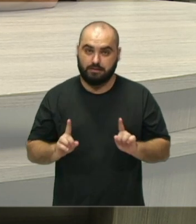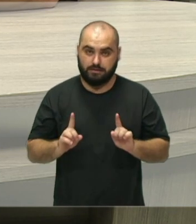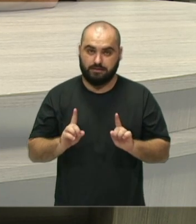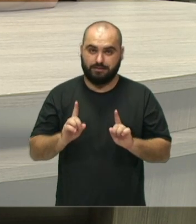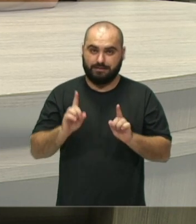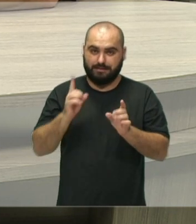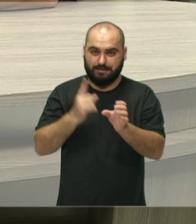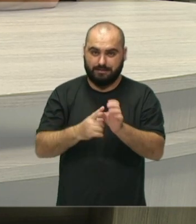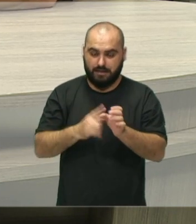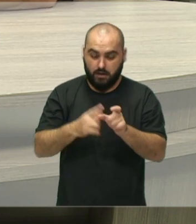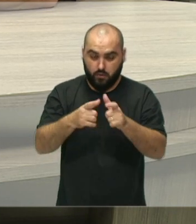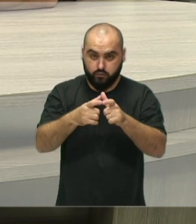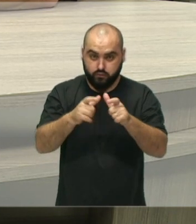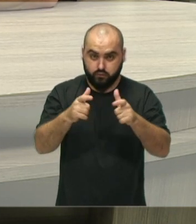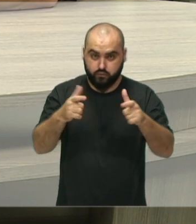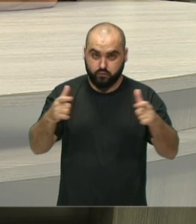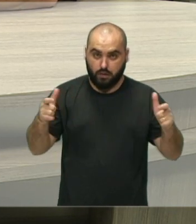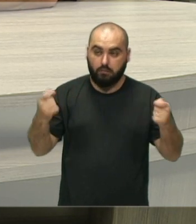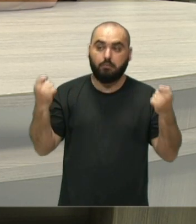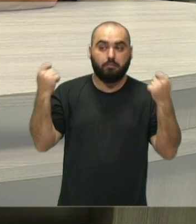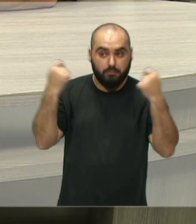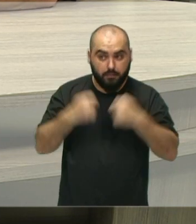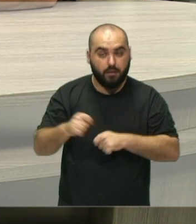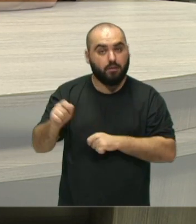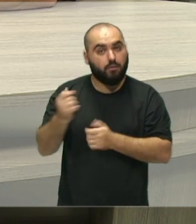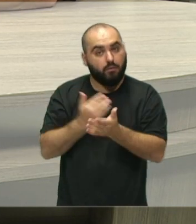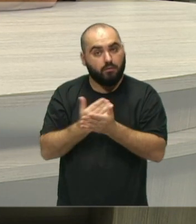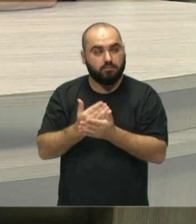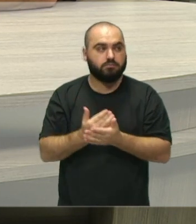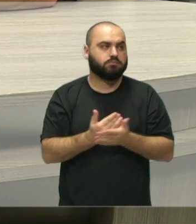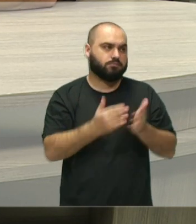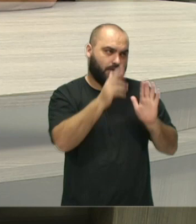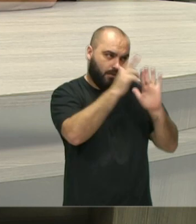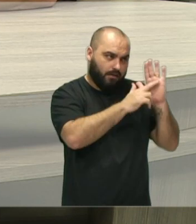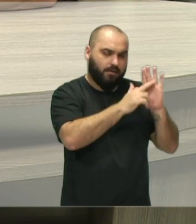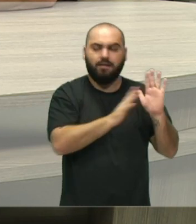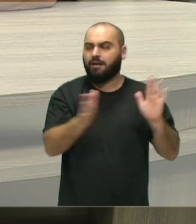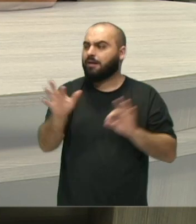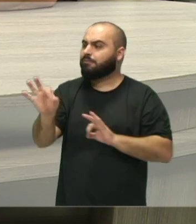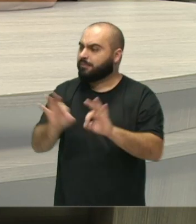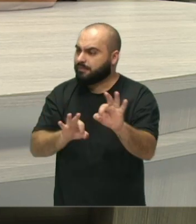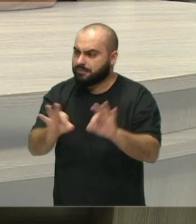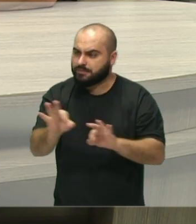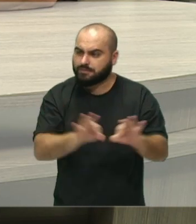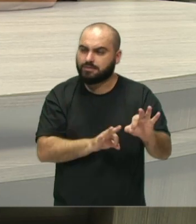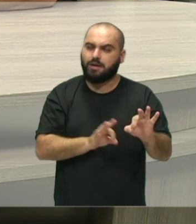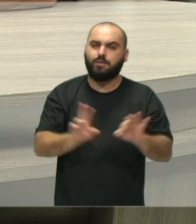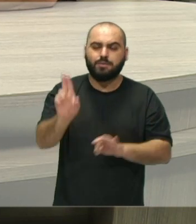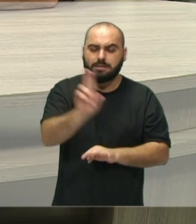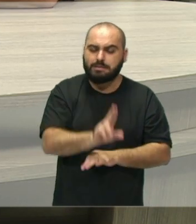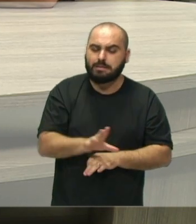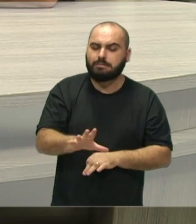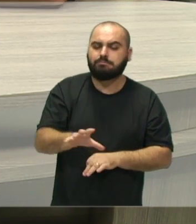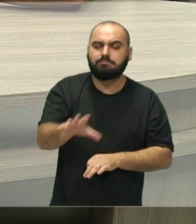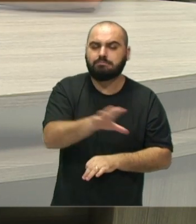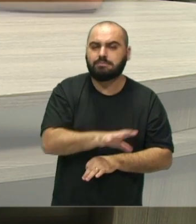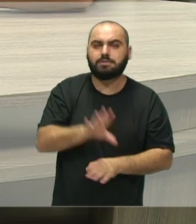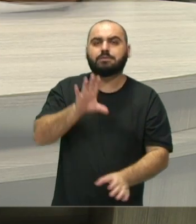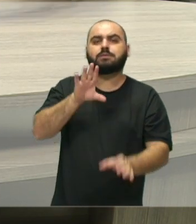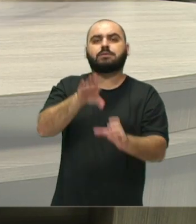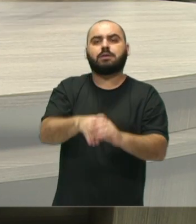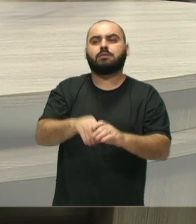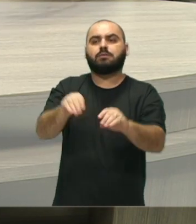vão crescendo, há necessidade de você ter... De se regular isso. De se regular isso, de você ter os espaços dentro dos próprios terrenos